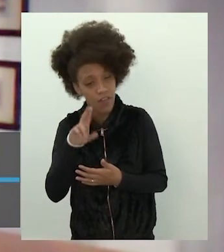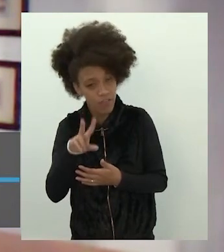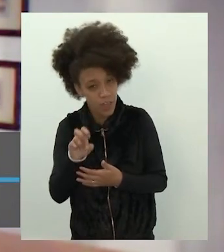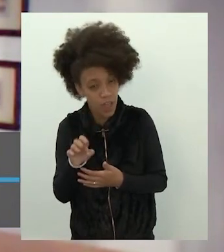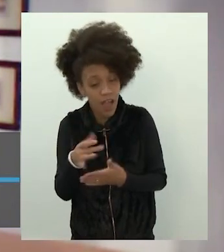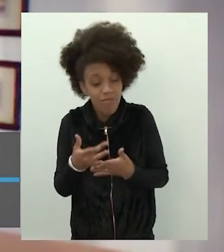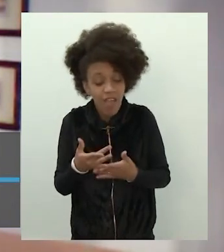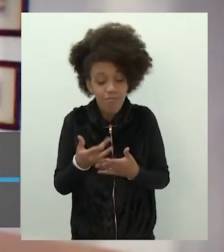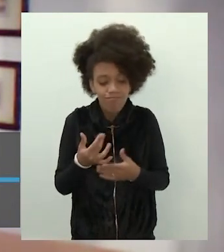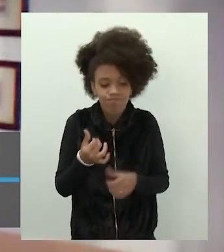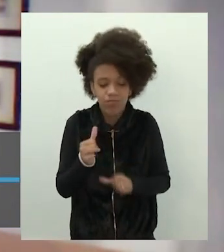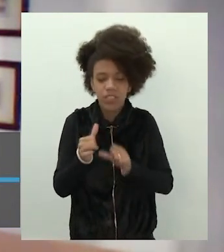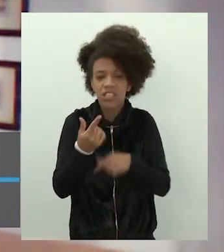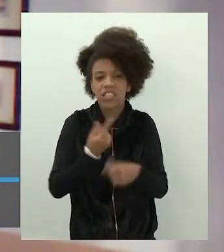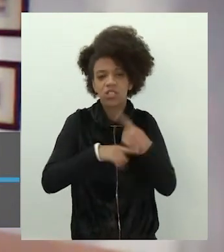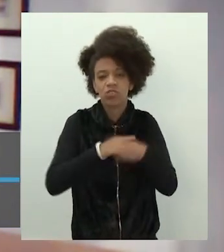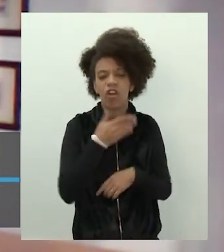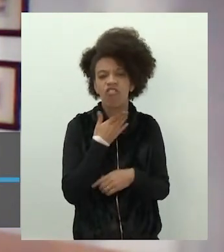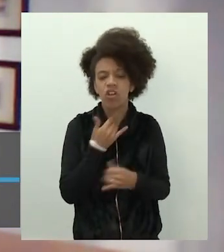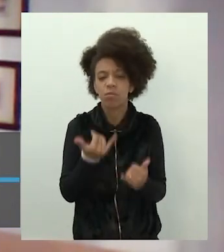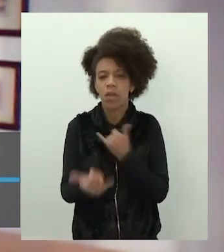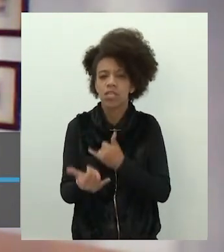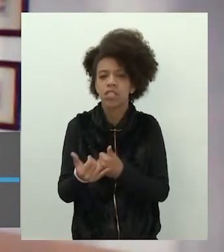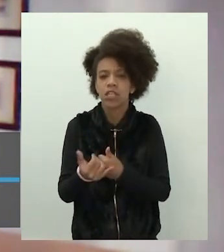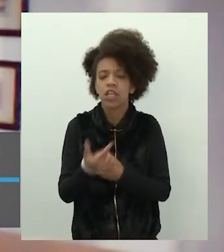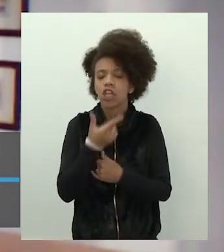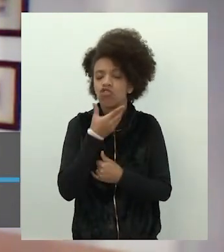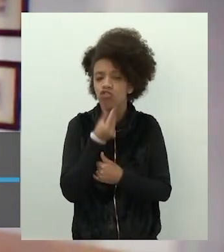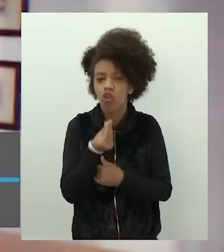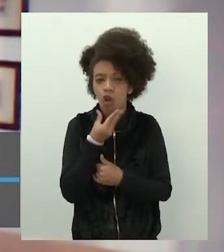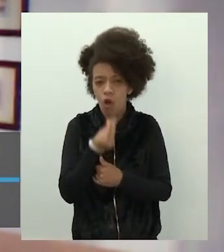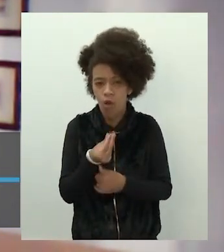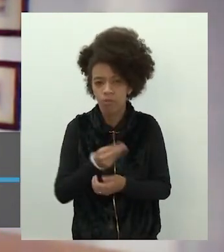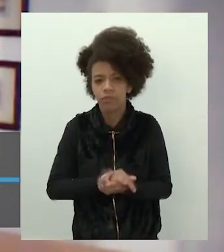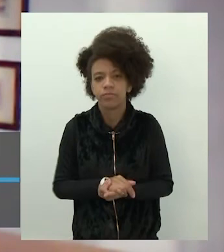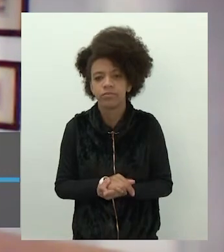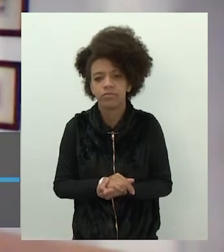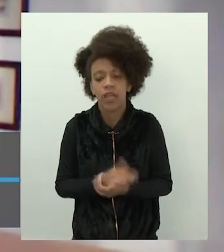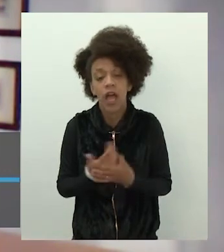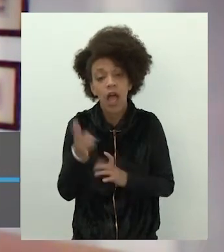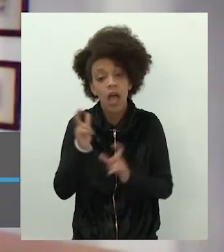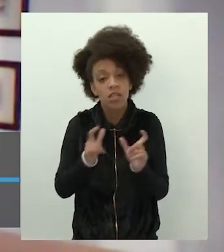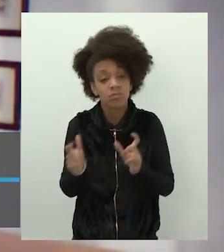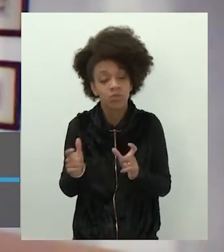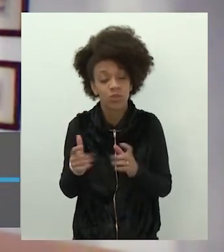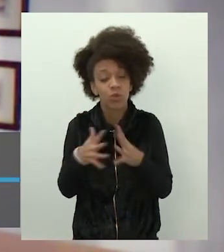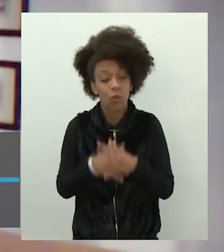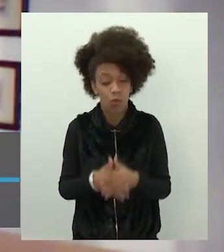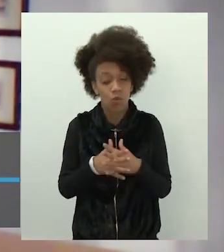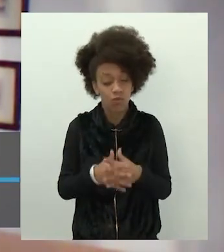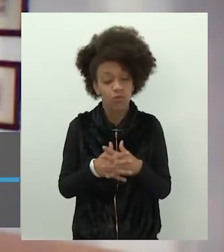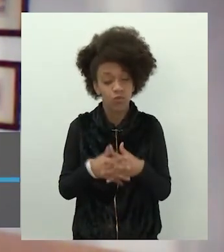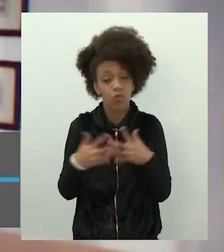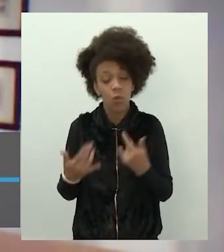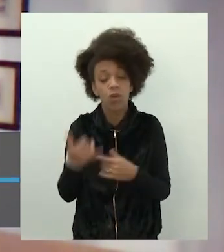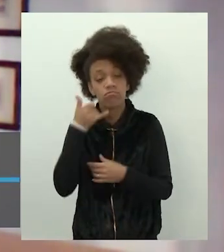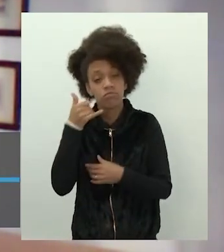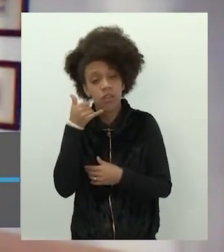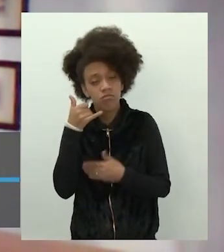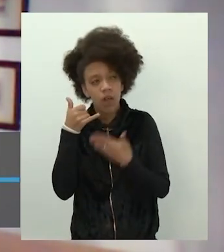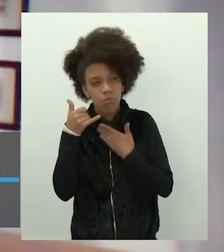mulheres ficarem com a voz muito parecida com a voz de homem. Há pessoas que a gente confunde quando fala ao